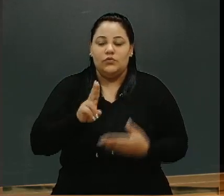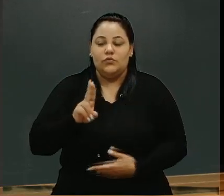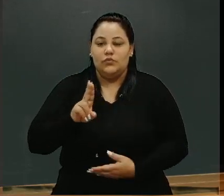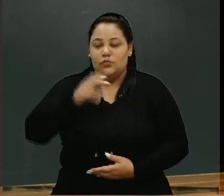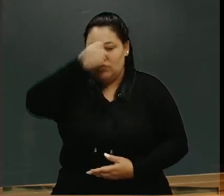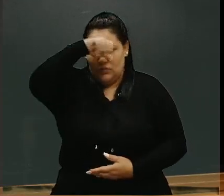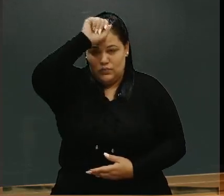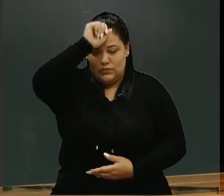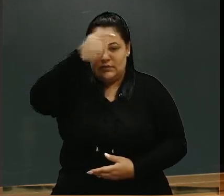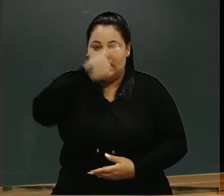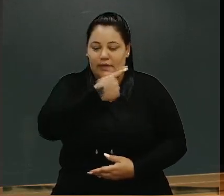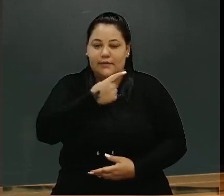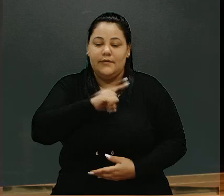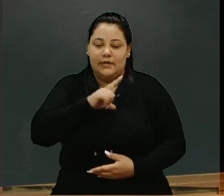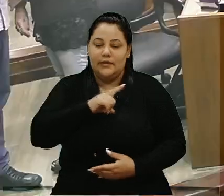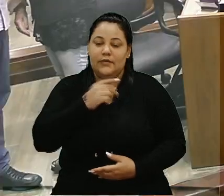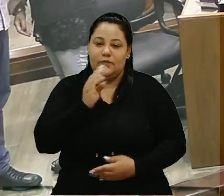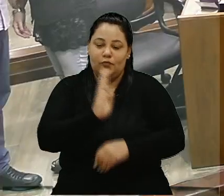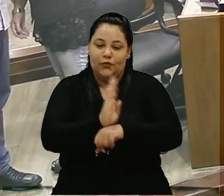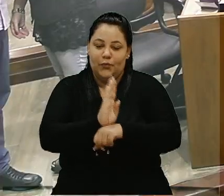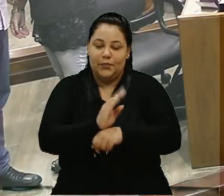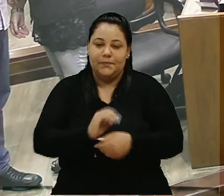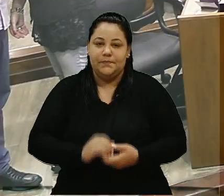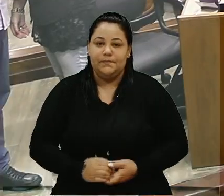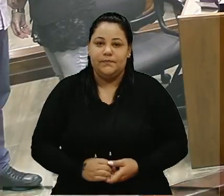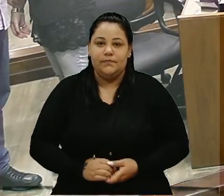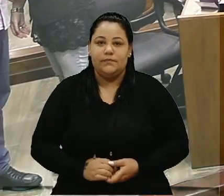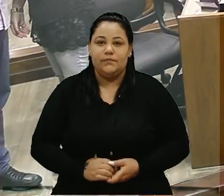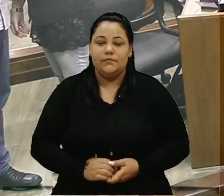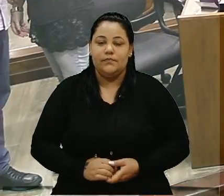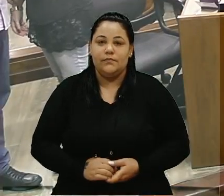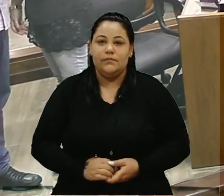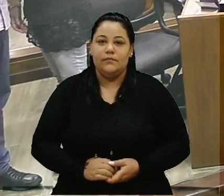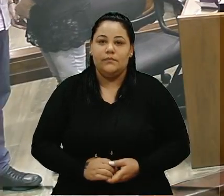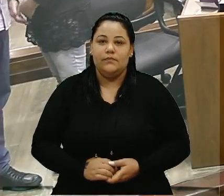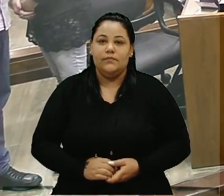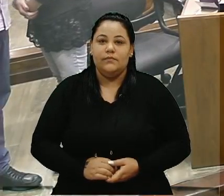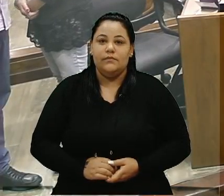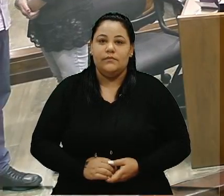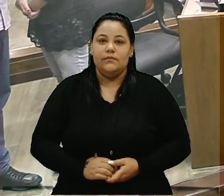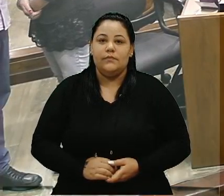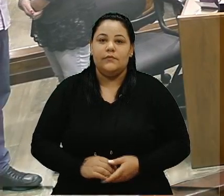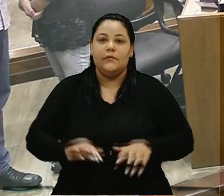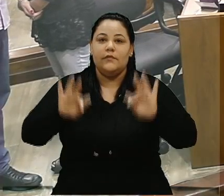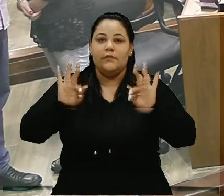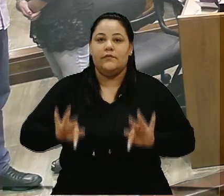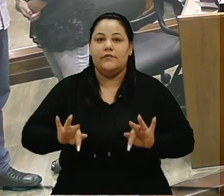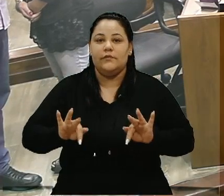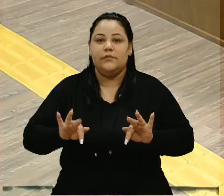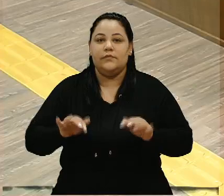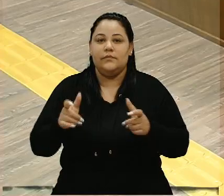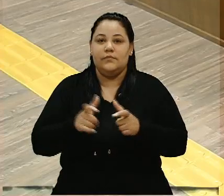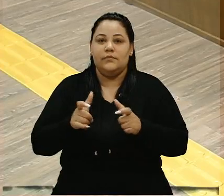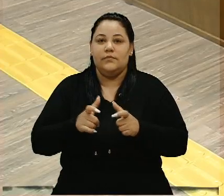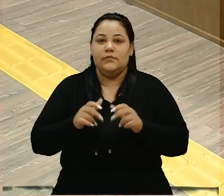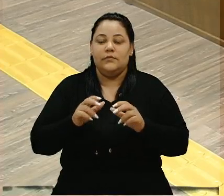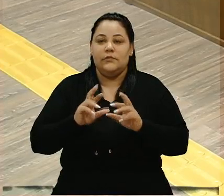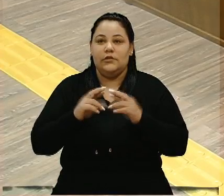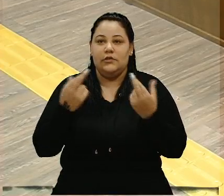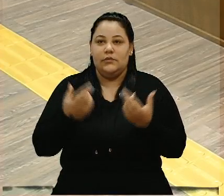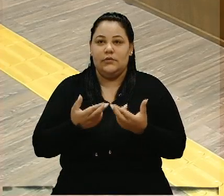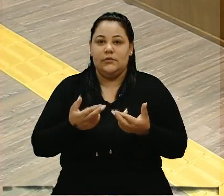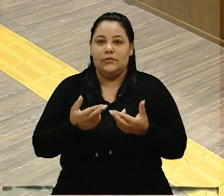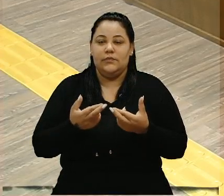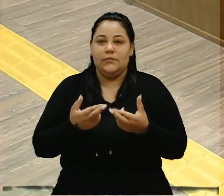Noite Paralela. Muito obrigado, presidente. Obrigado. Encerrado o pequeno expediente. As